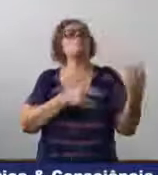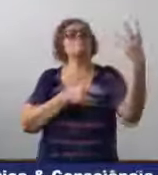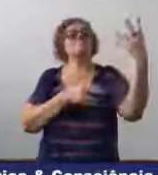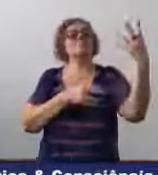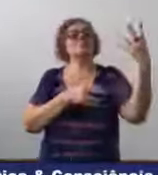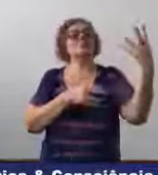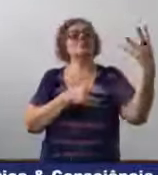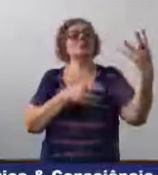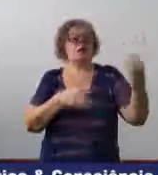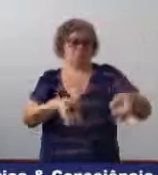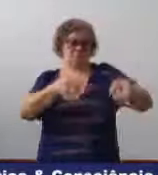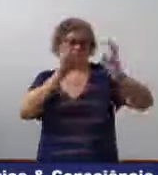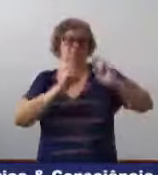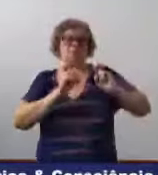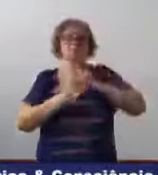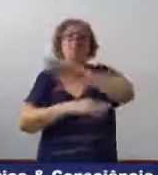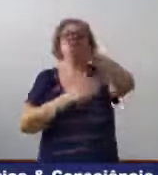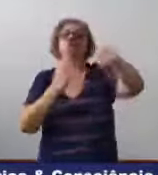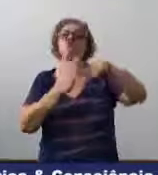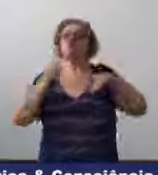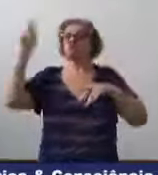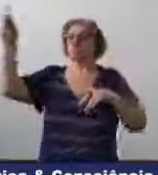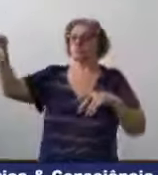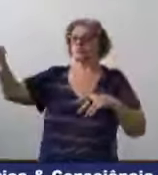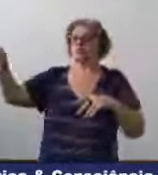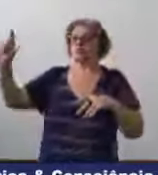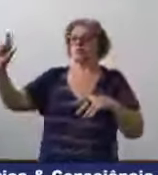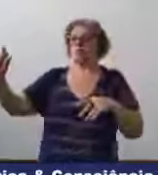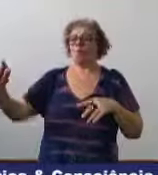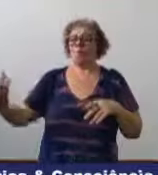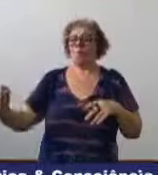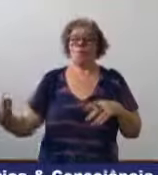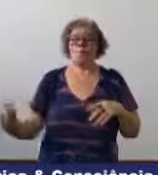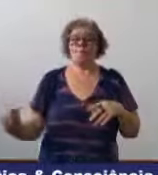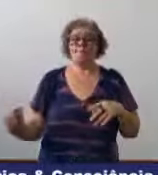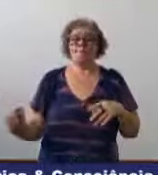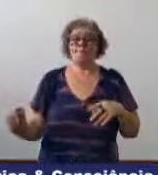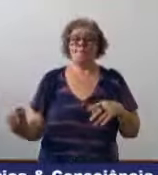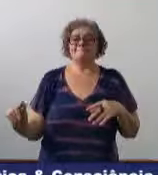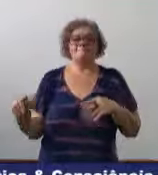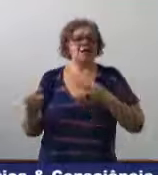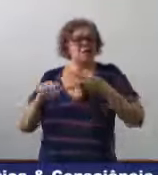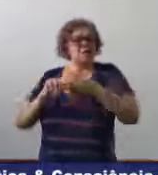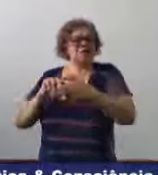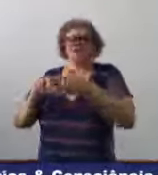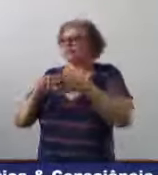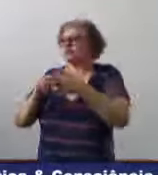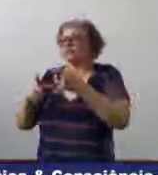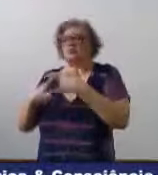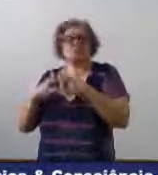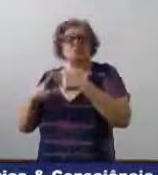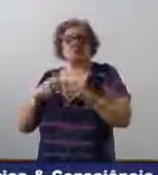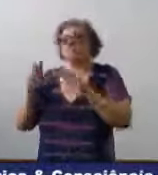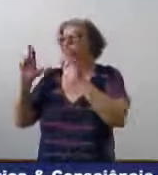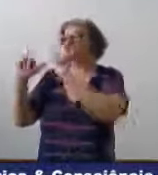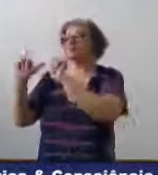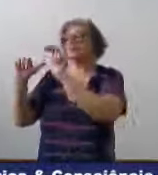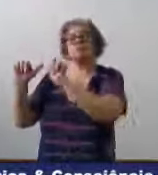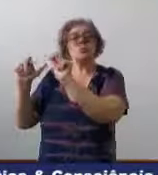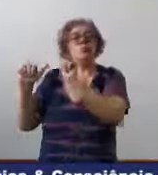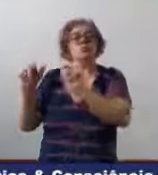material, conceberam que tudo seria feito de partículas muito pequenas, indivisíveis,